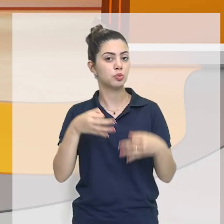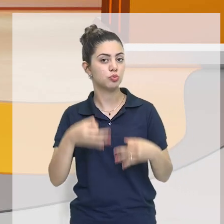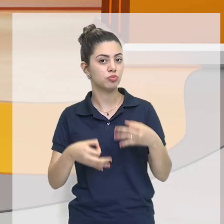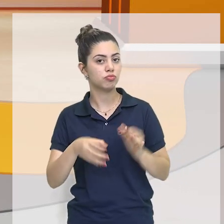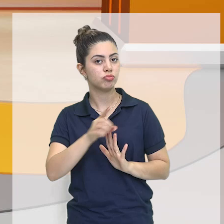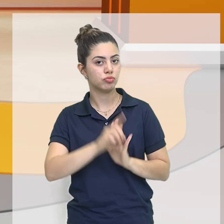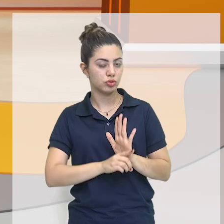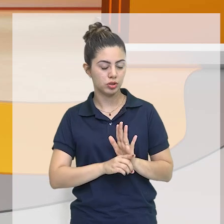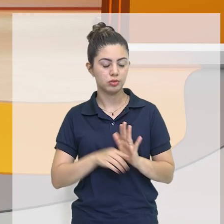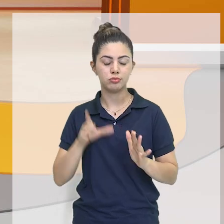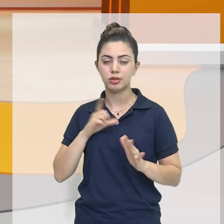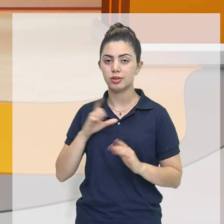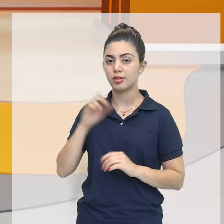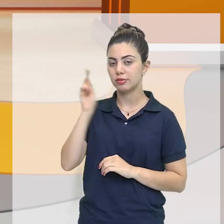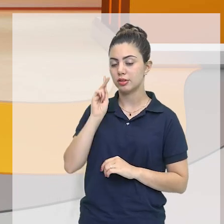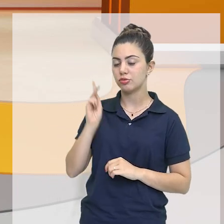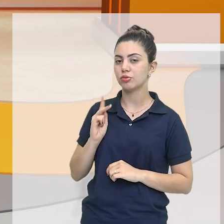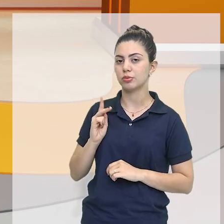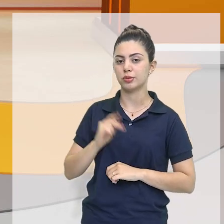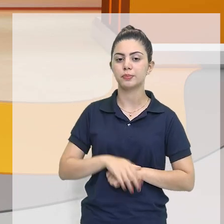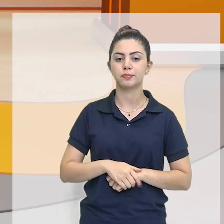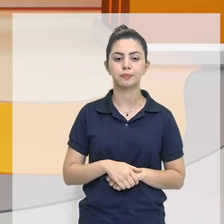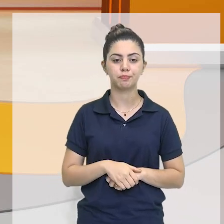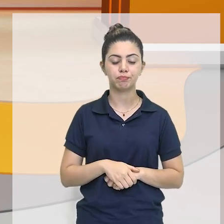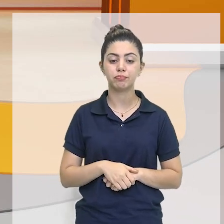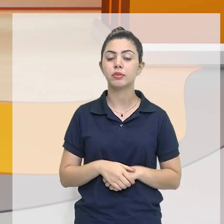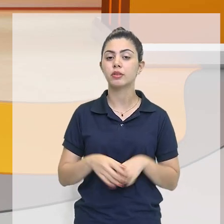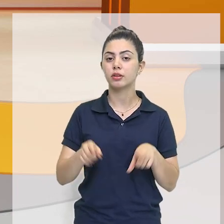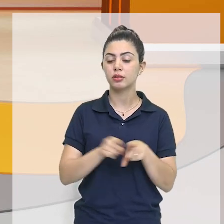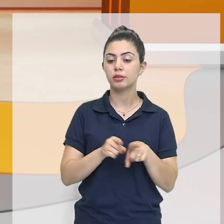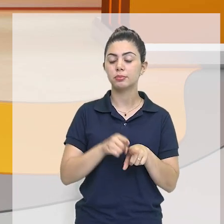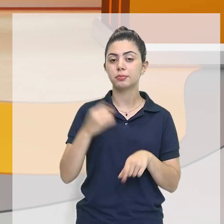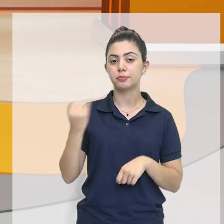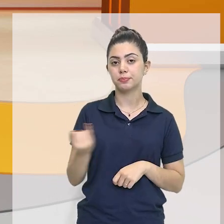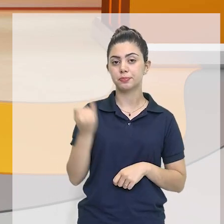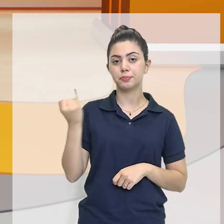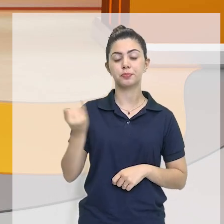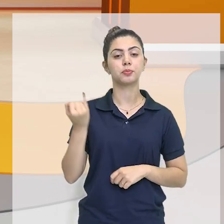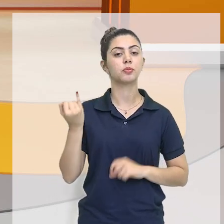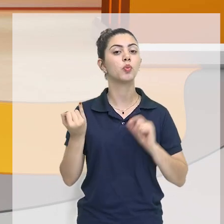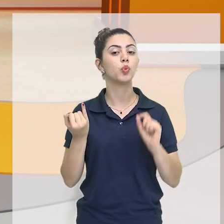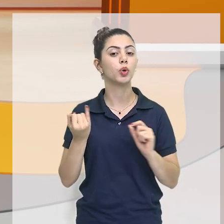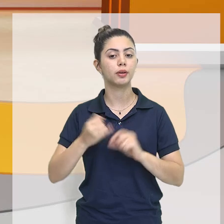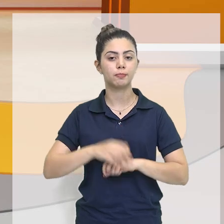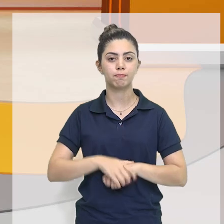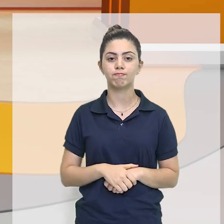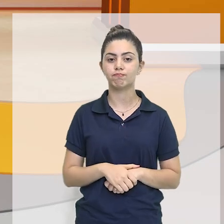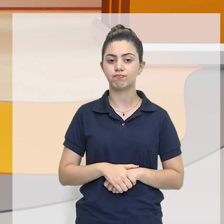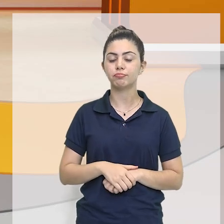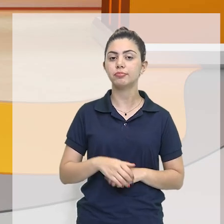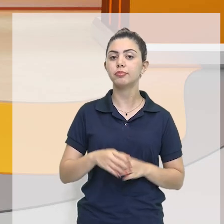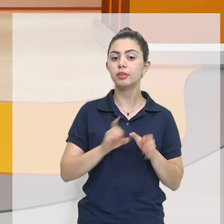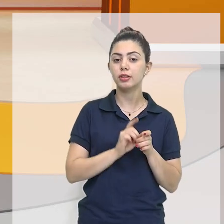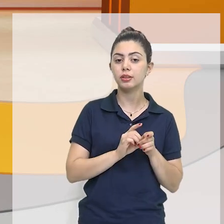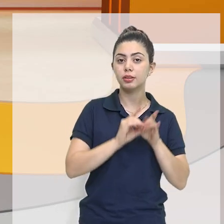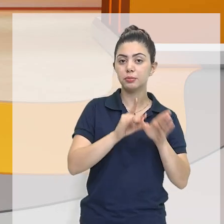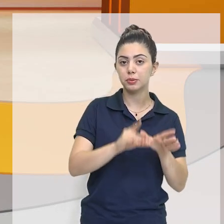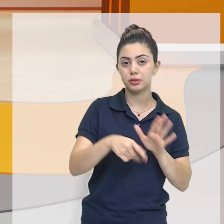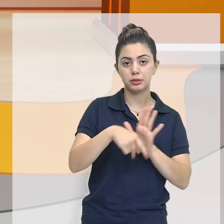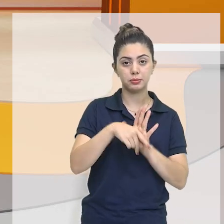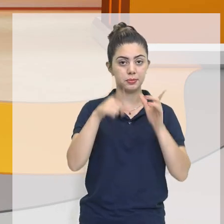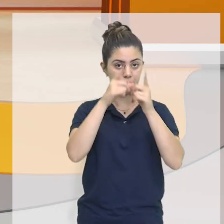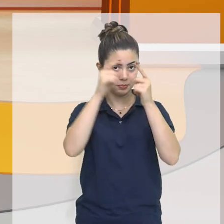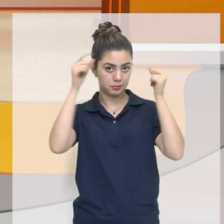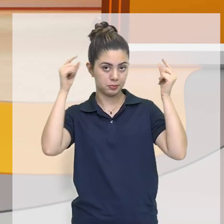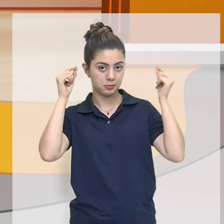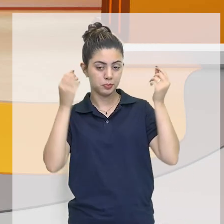da história, né? Vale ressaltar que a democracia ateniense,